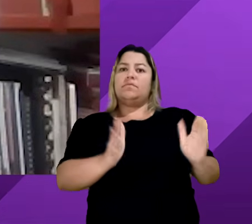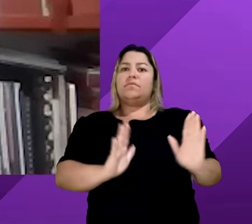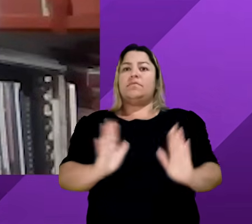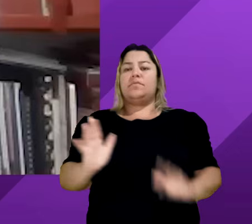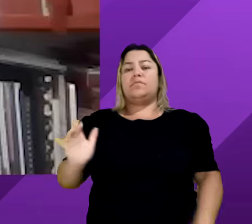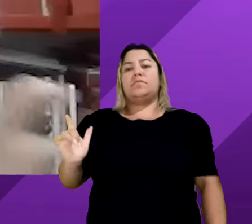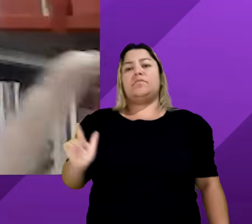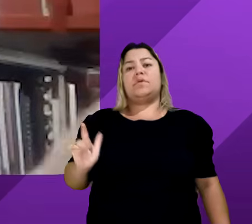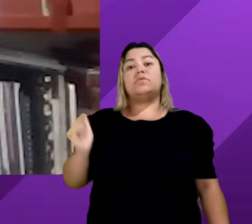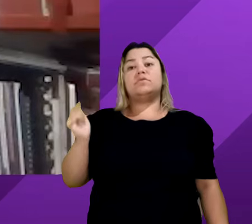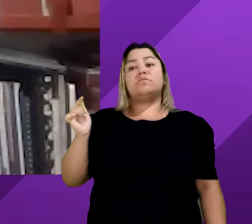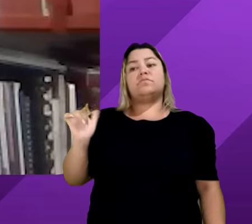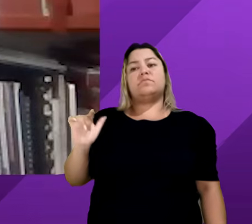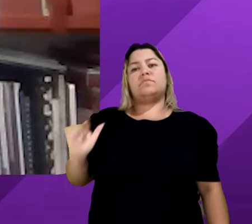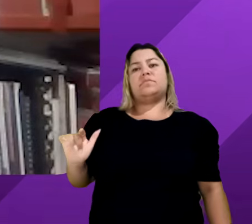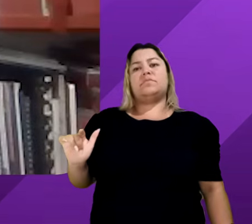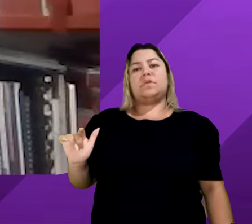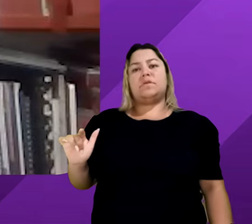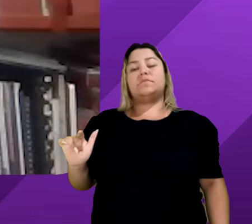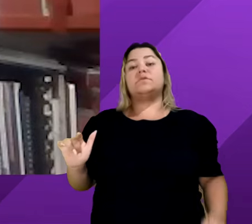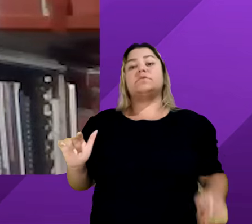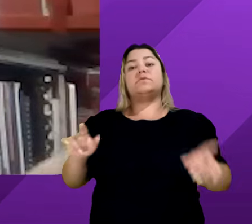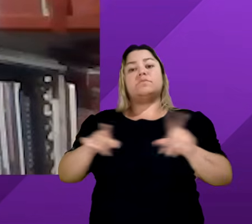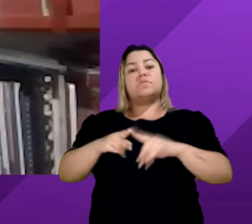ter mais jeito, não. Isso é exploração mesmo.